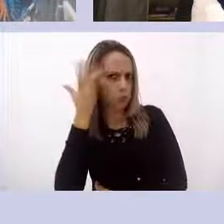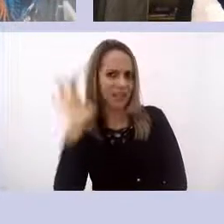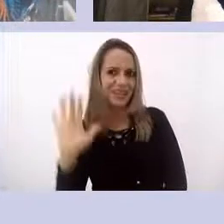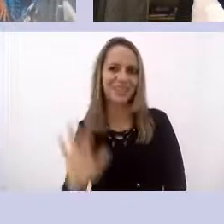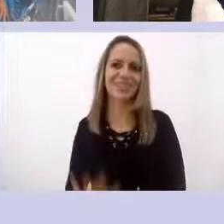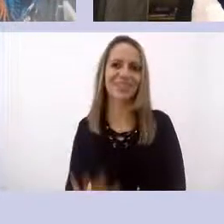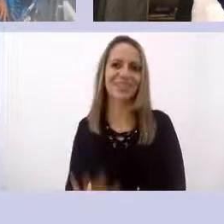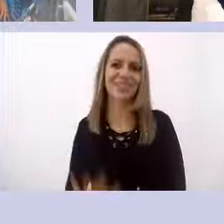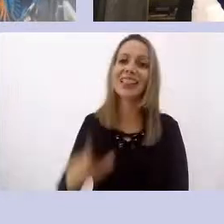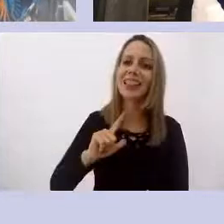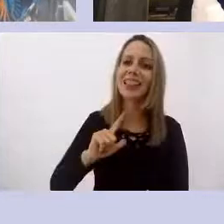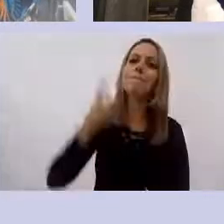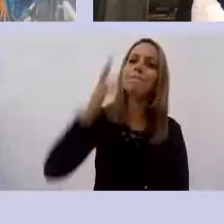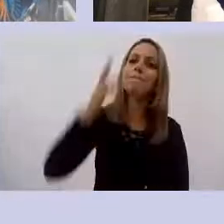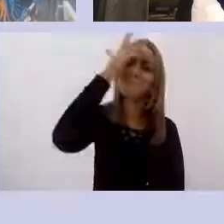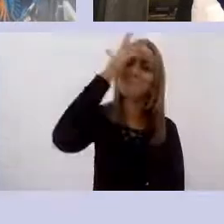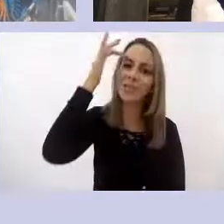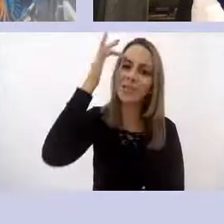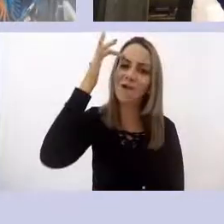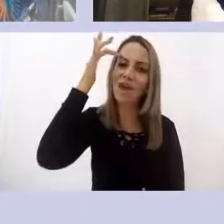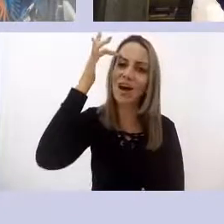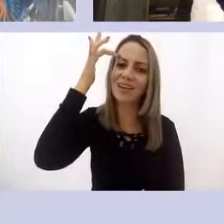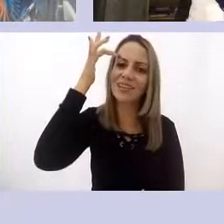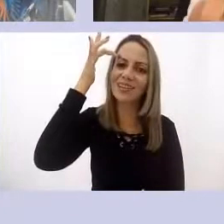perguntas sobre como que faz para ter contato com a gente.